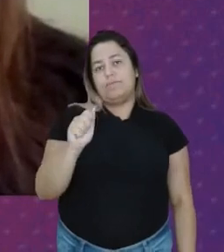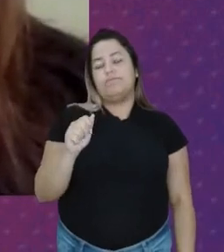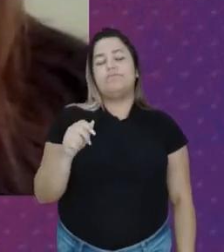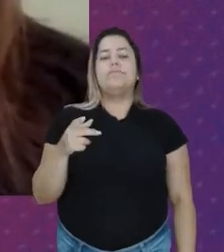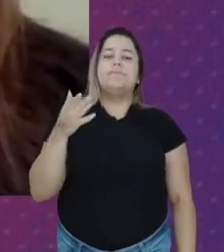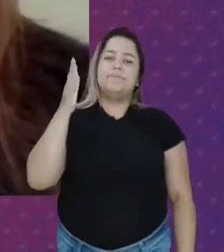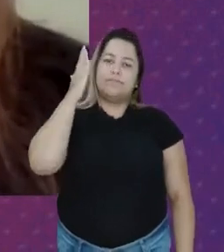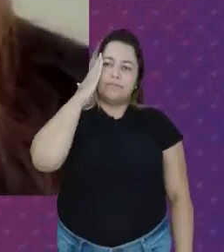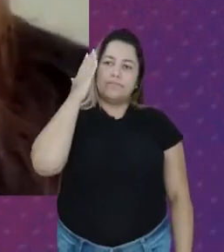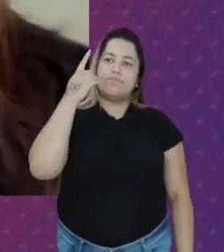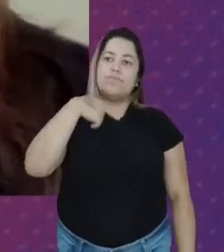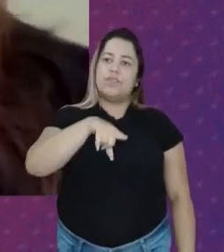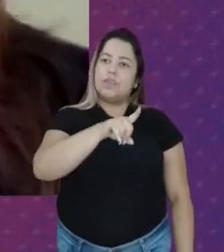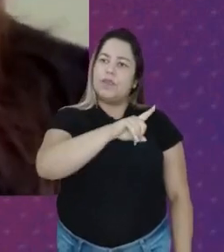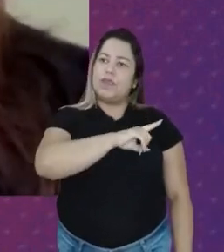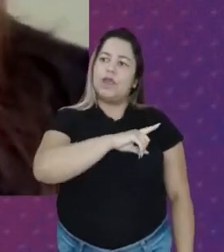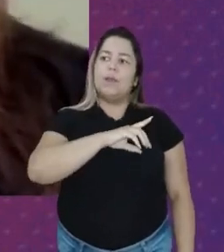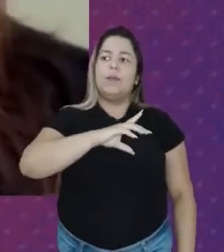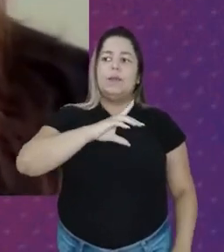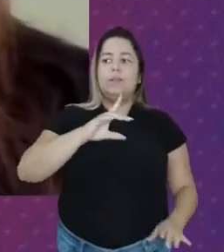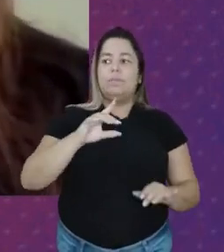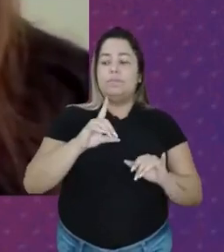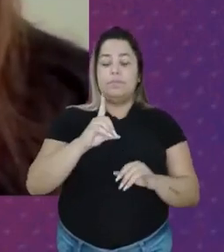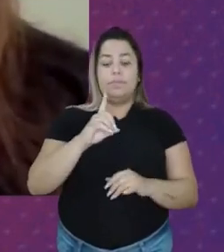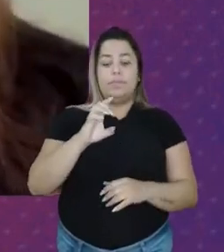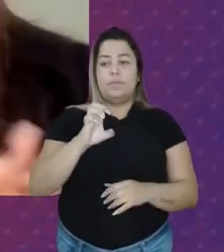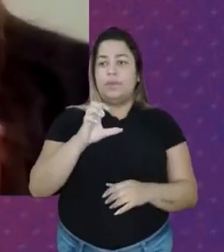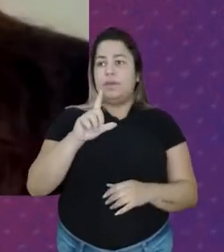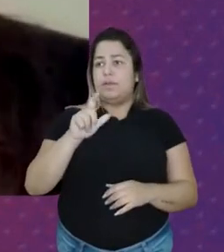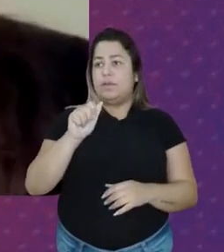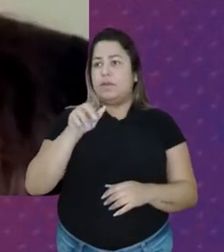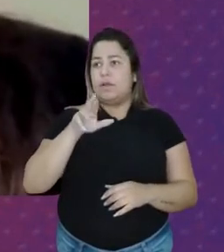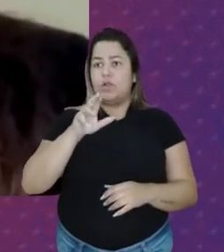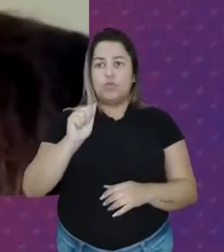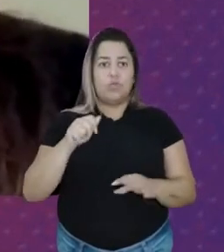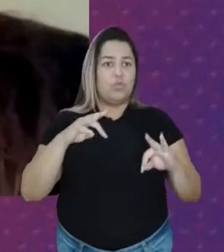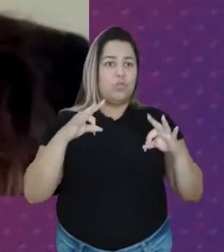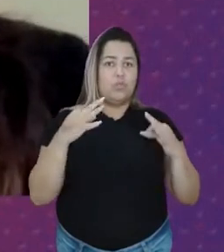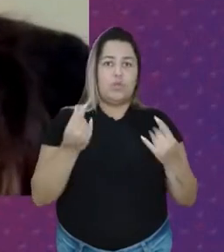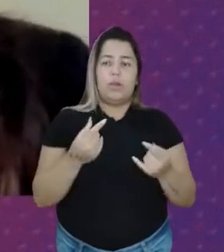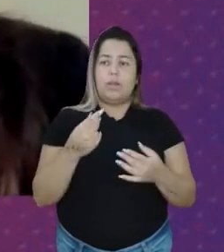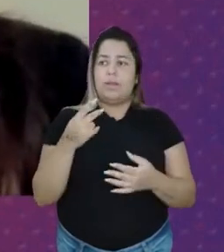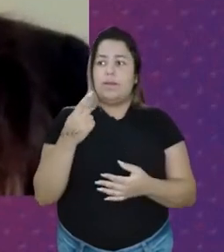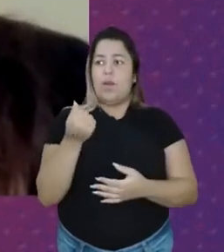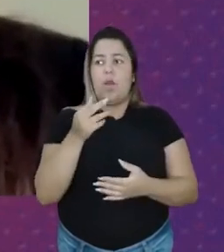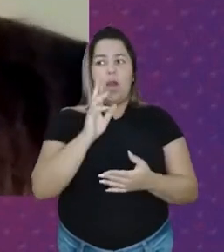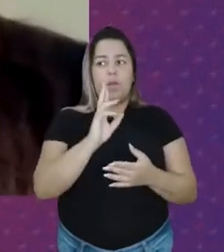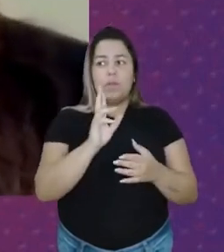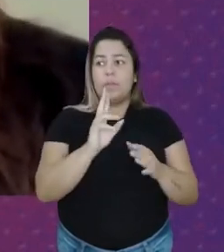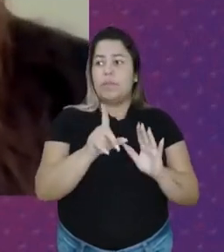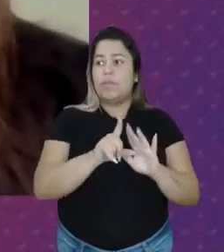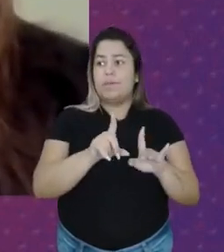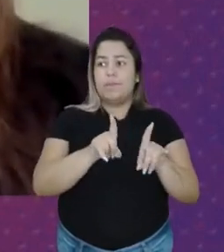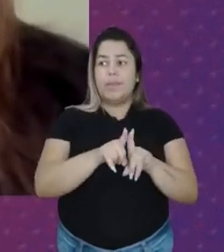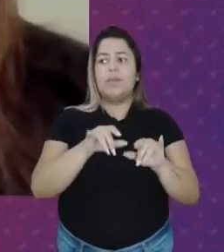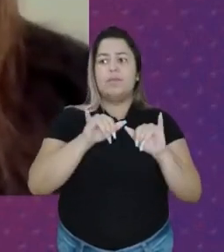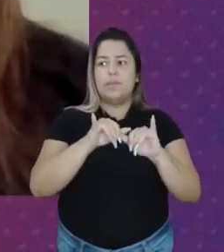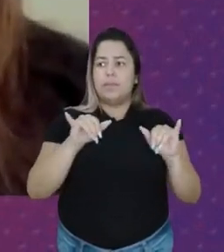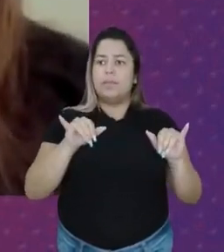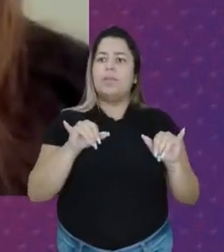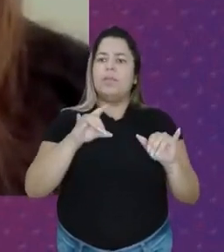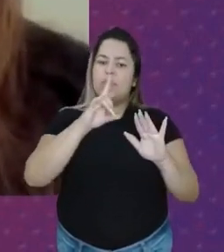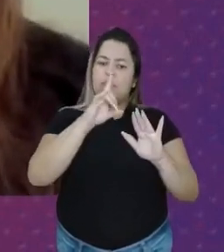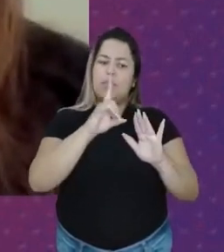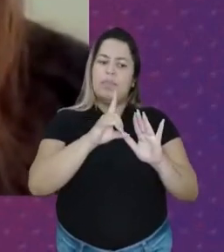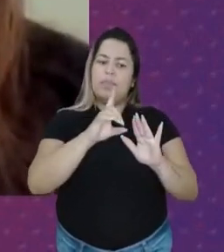gente precisa declarar tudo para a Justiça Eleitoral. Toda movimentação financeira numa campanha, ela tem que ser